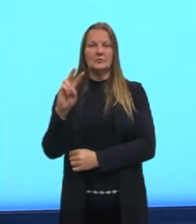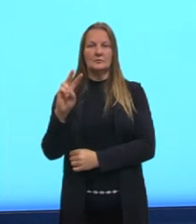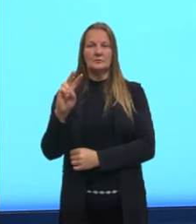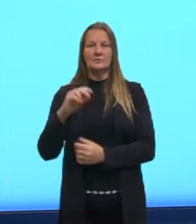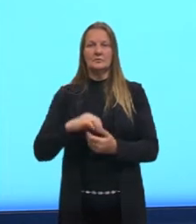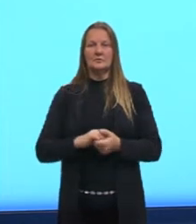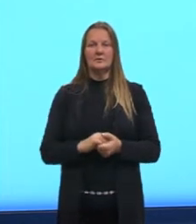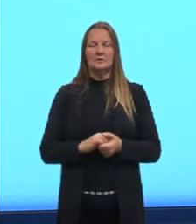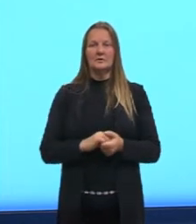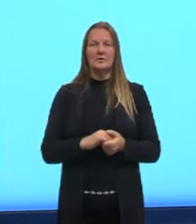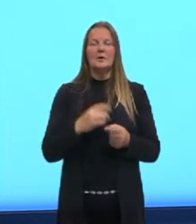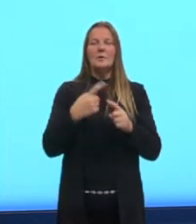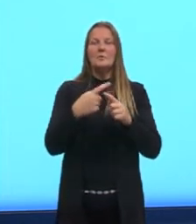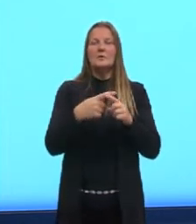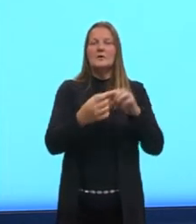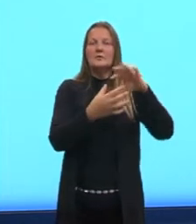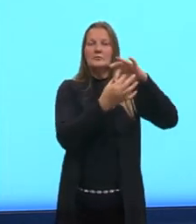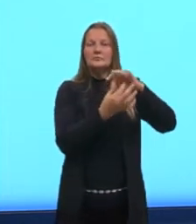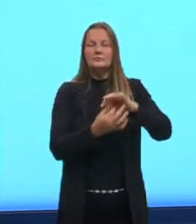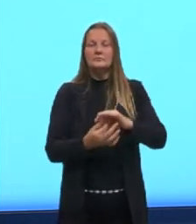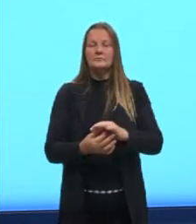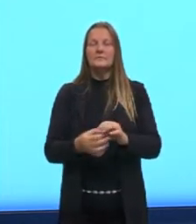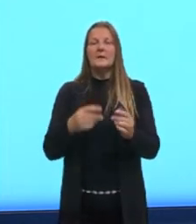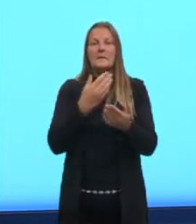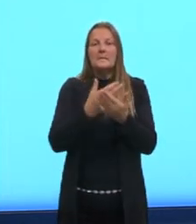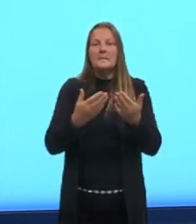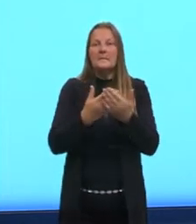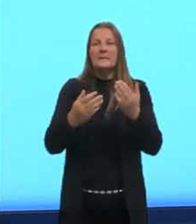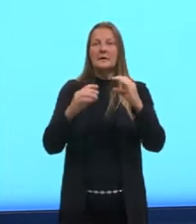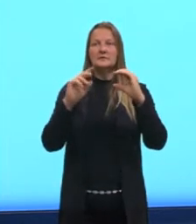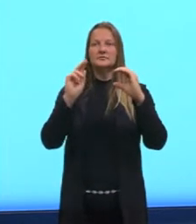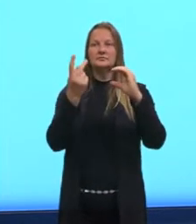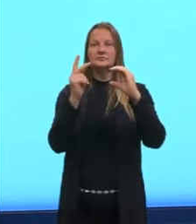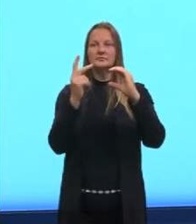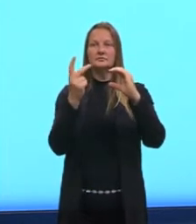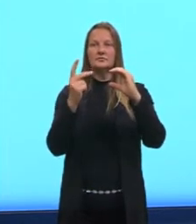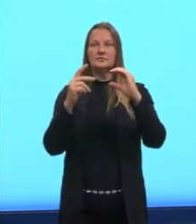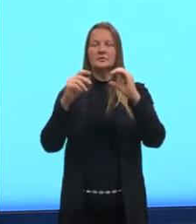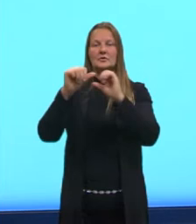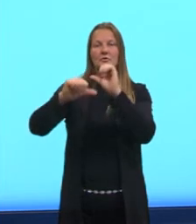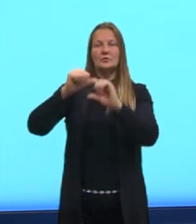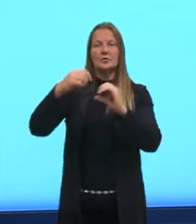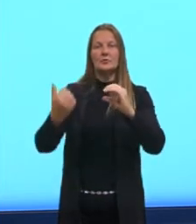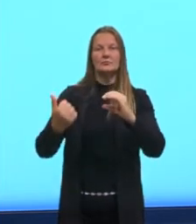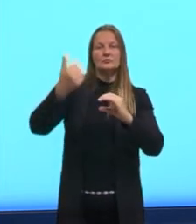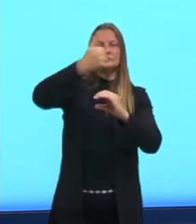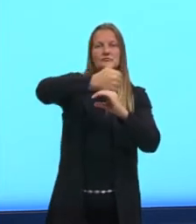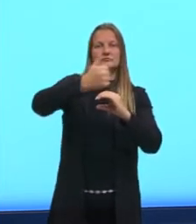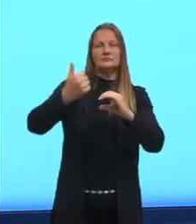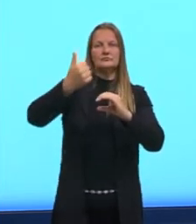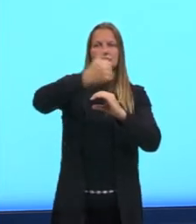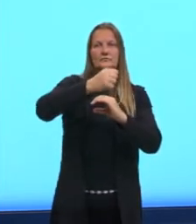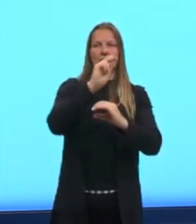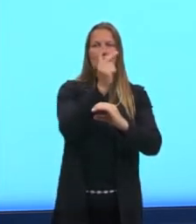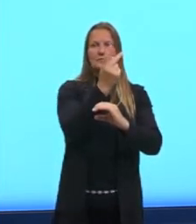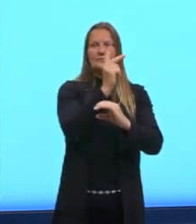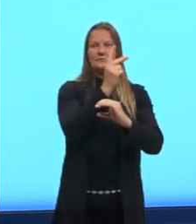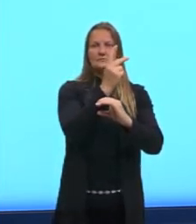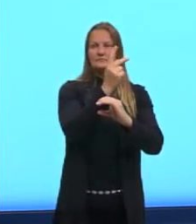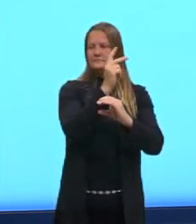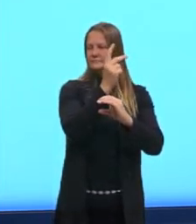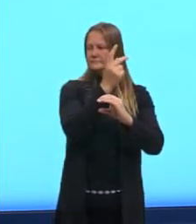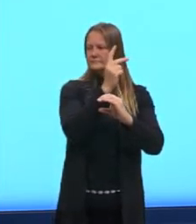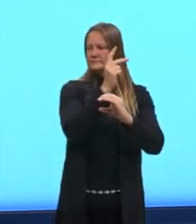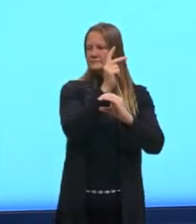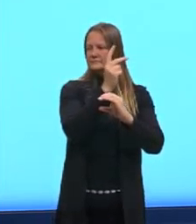ele vai perder uma hidroxila um ao H vai remover vai perder um hidrogênio do alcano E vai formar